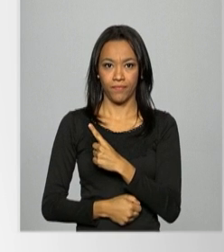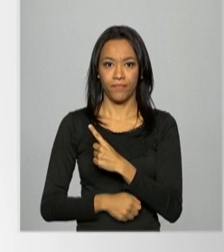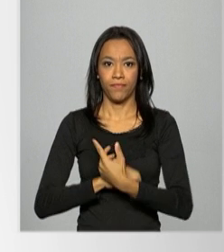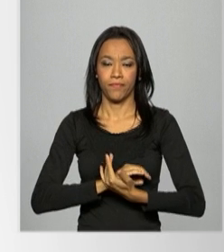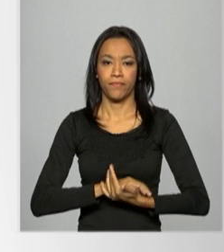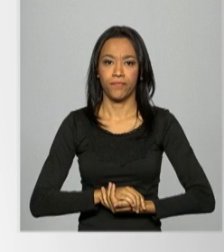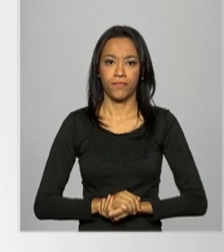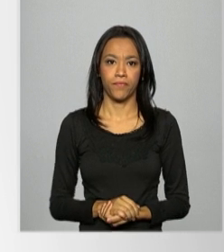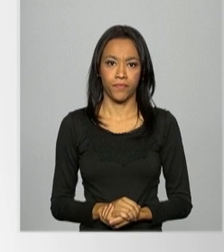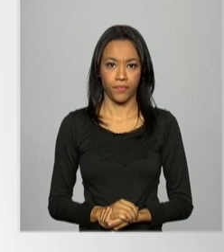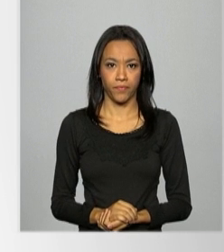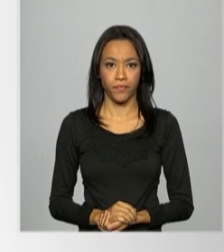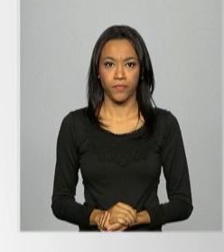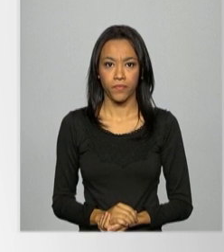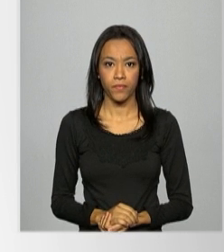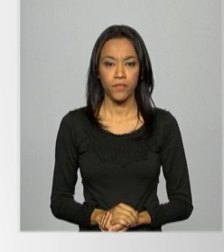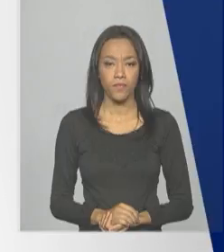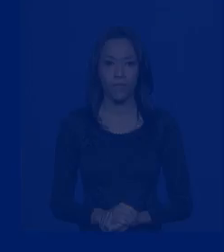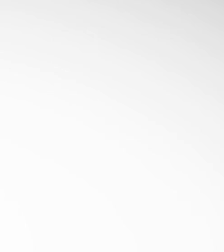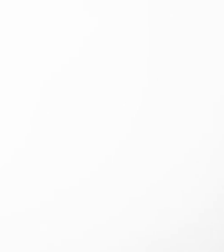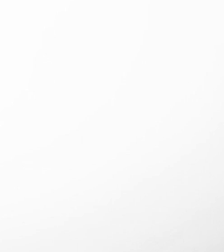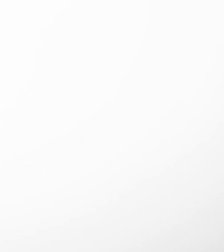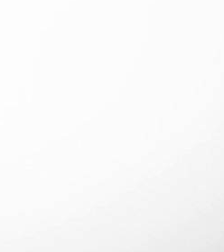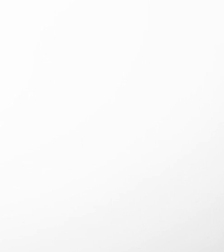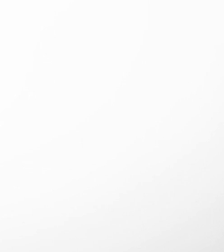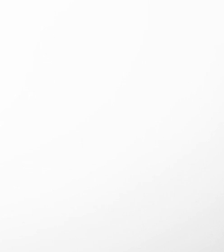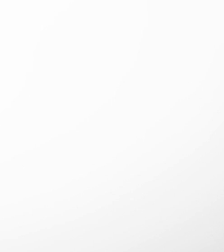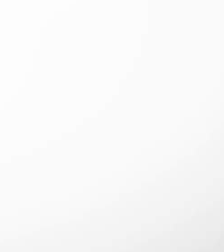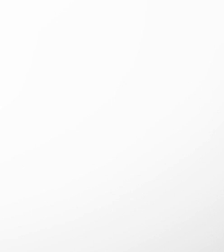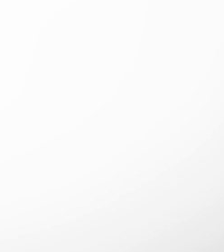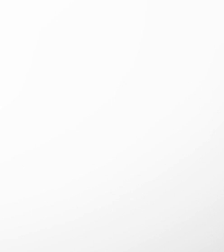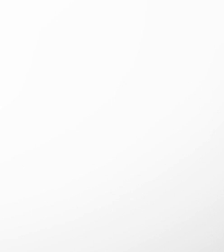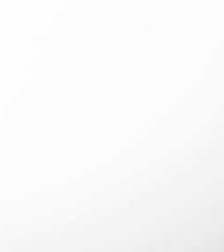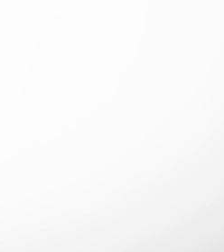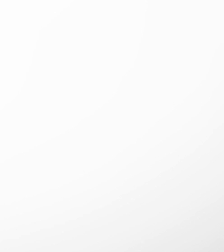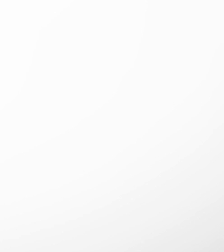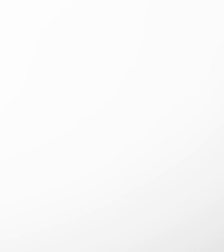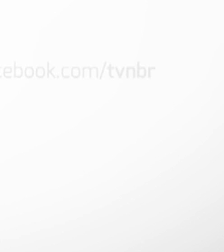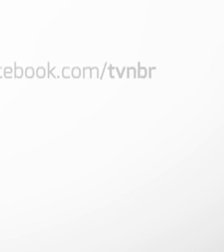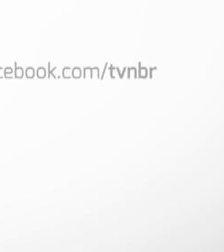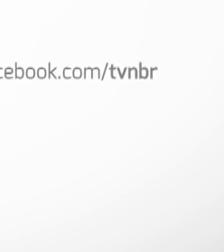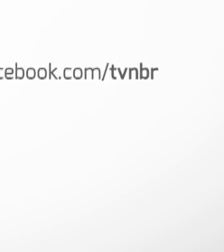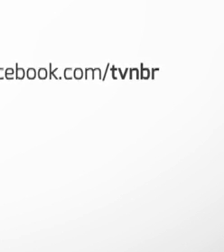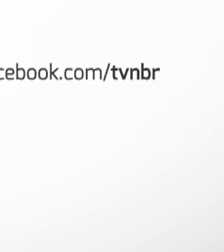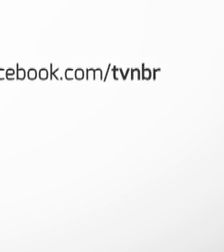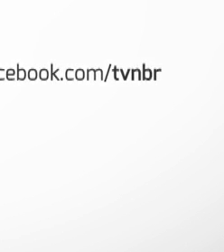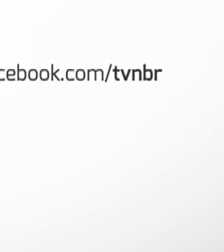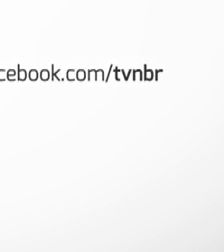siteprouni.mec.gov.br.